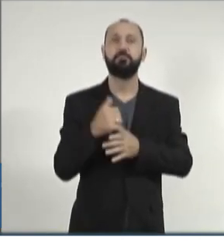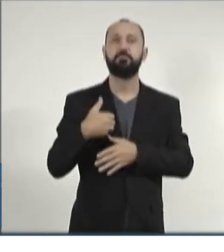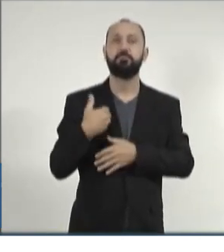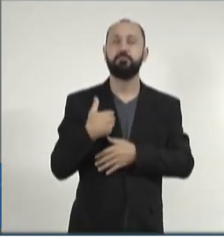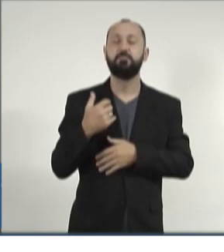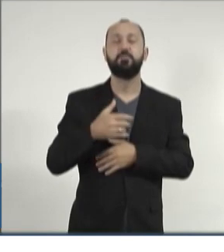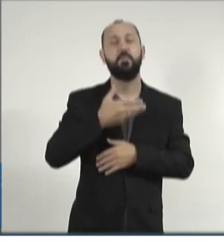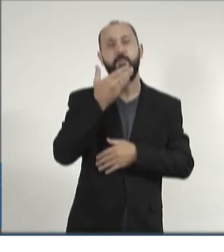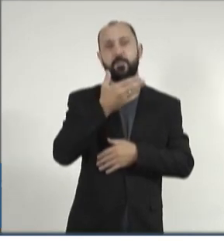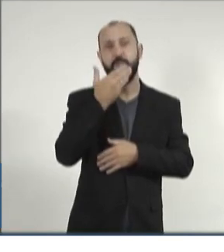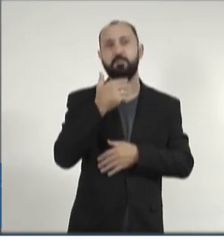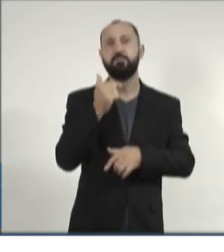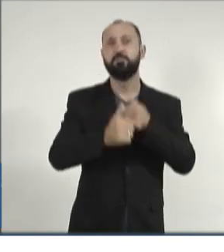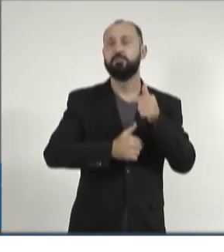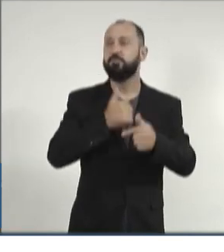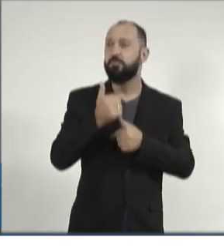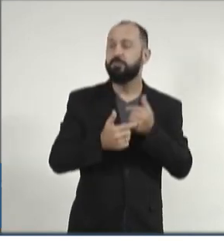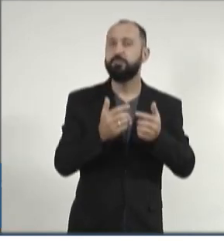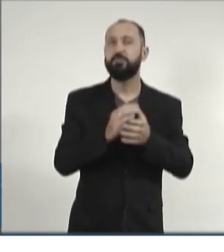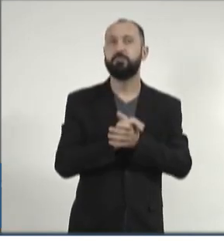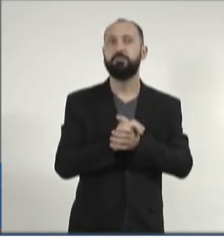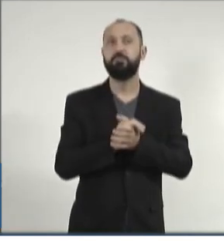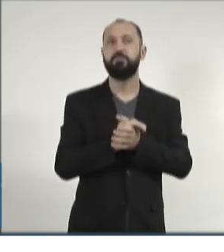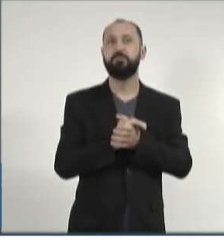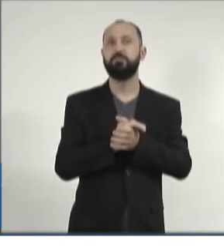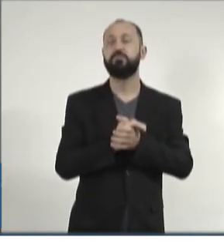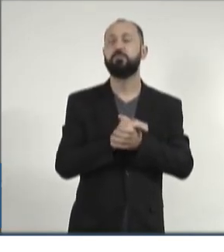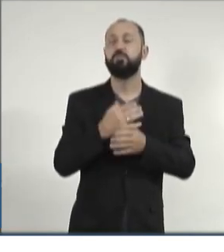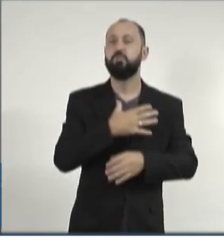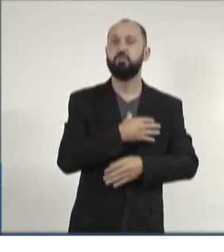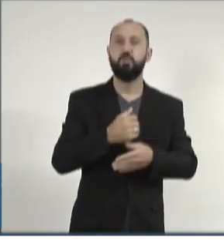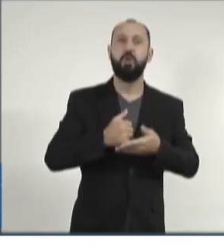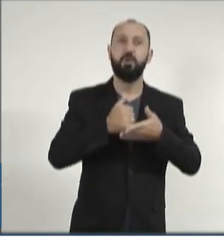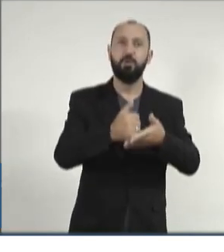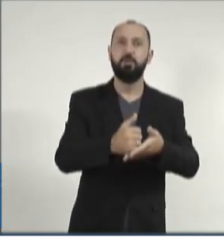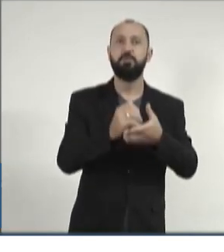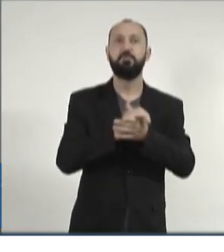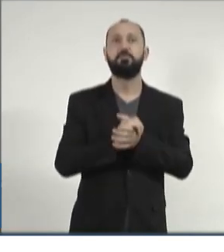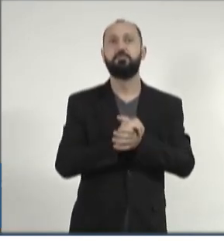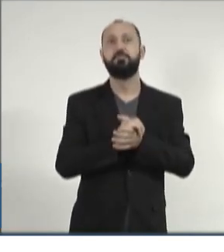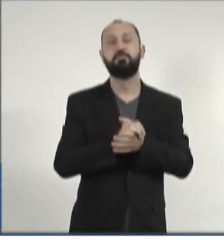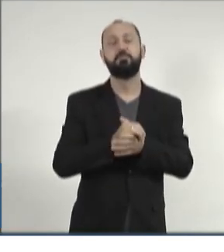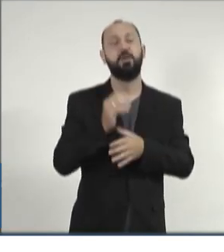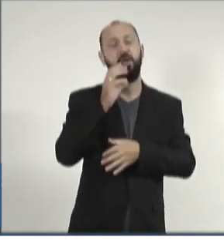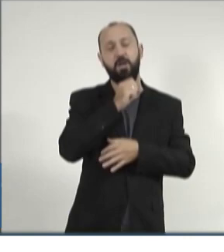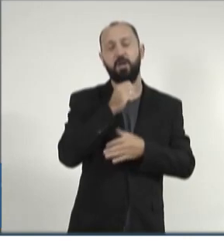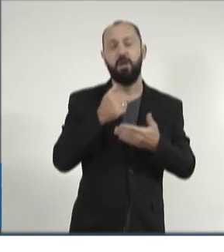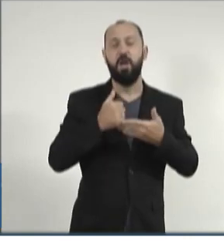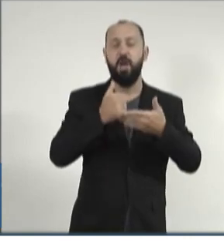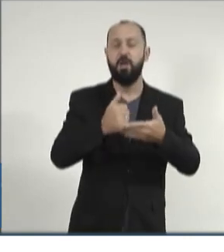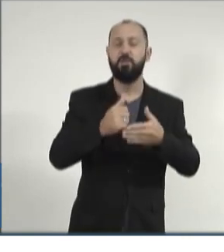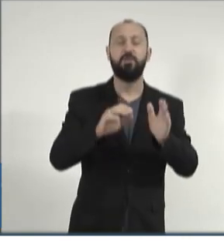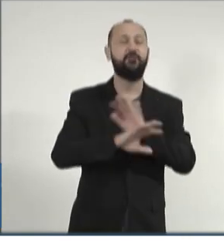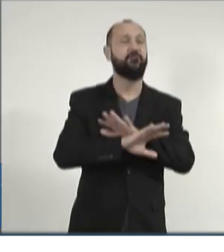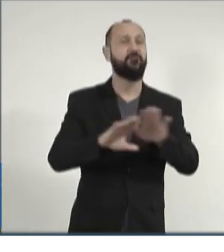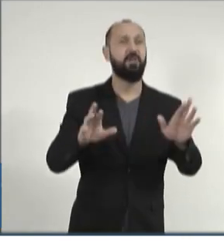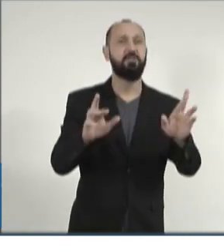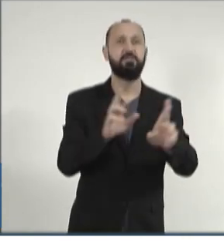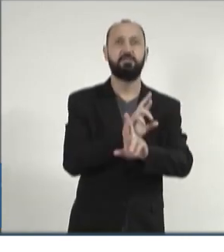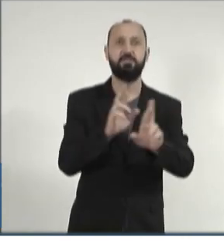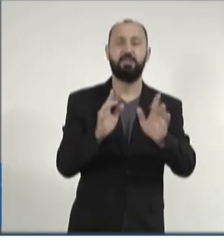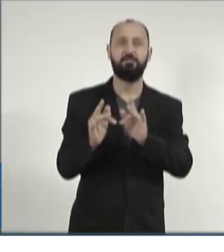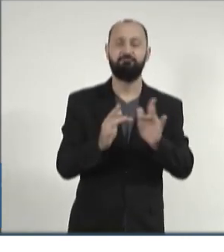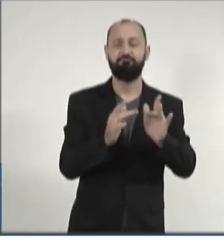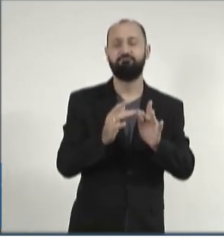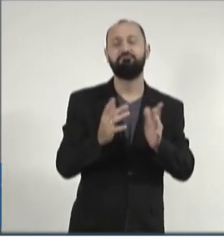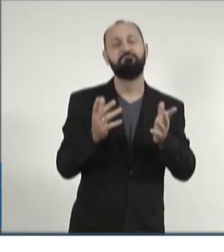porque é super fácil arrumar um emprego, é super fácil você sustentar seus filhos. Saia desse relacionamento. A gente sabe que a realidade não